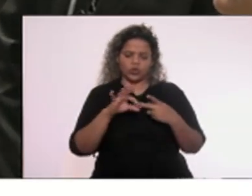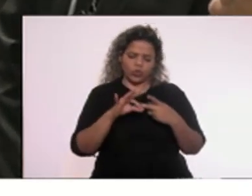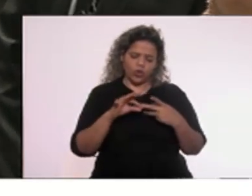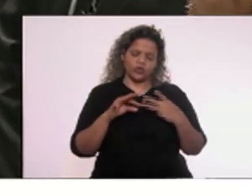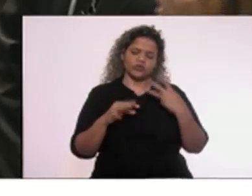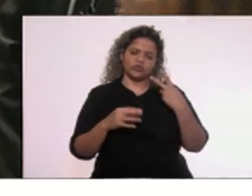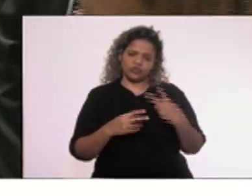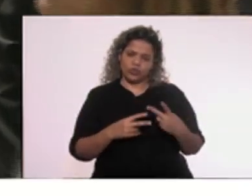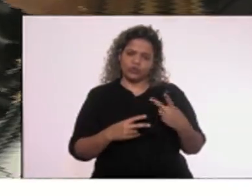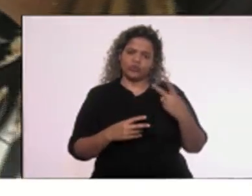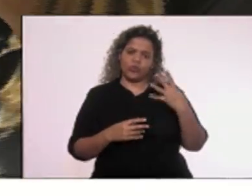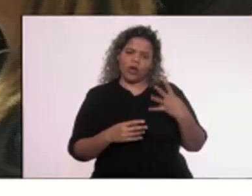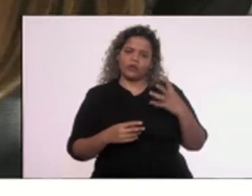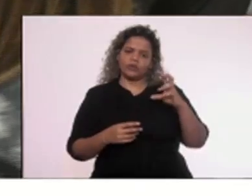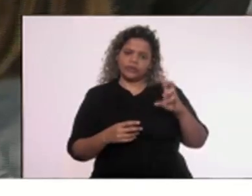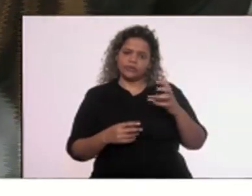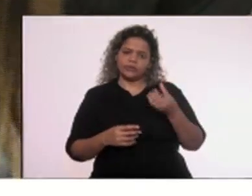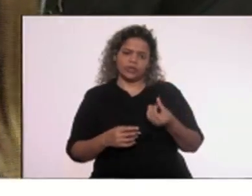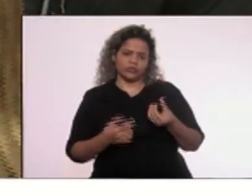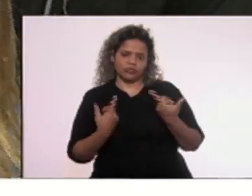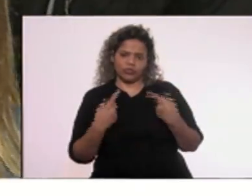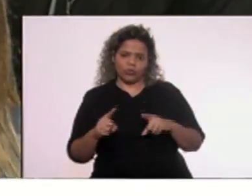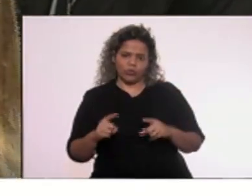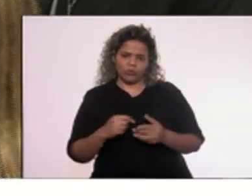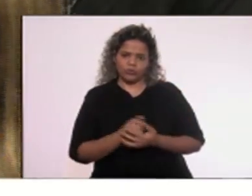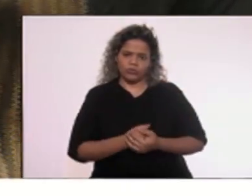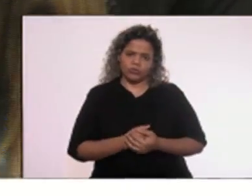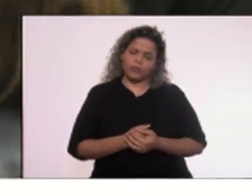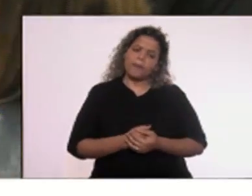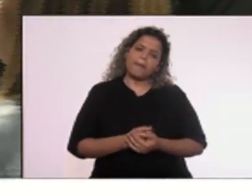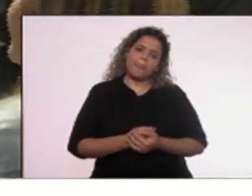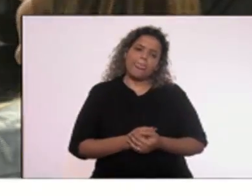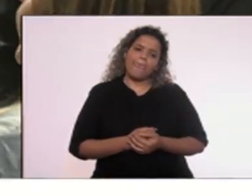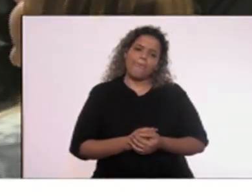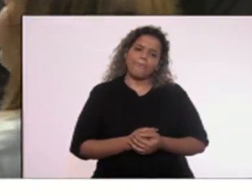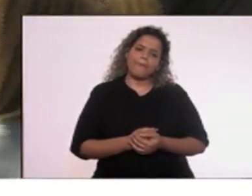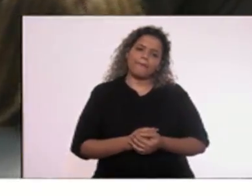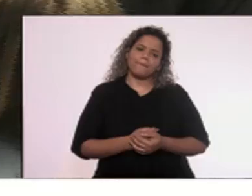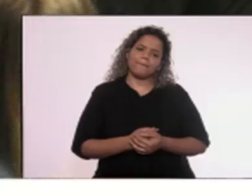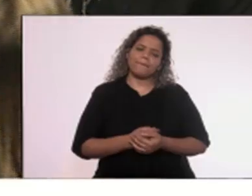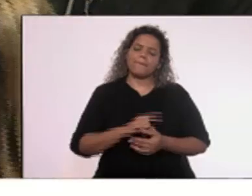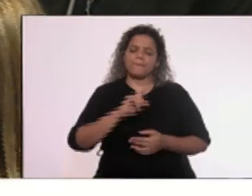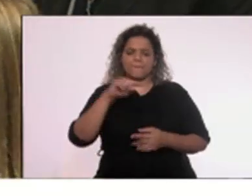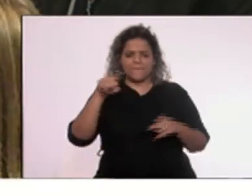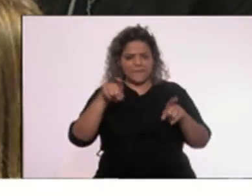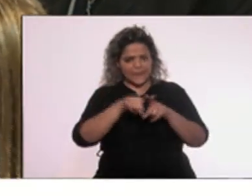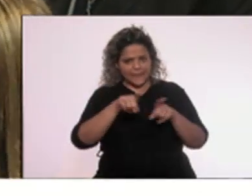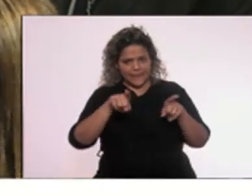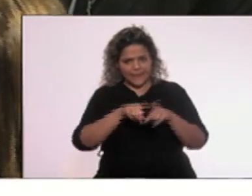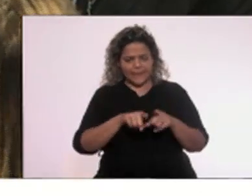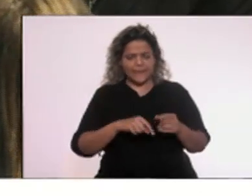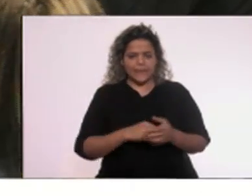4, 5 e 6. E, concomitantemente,